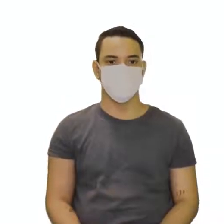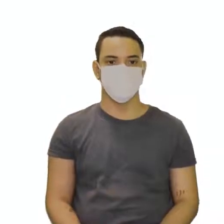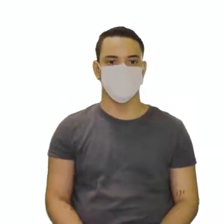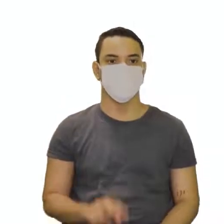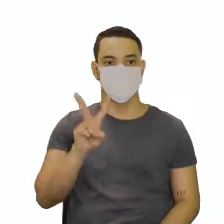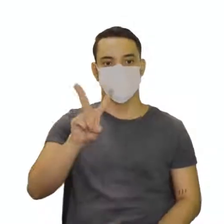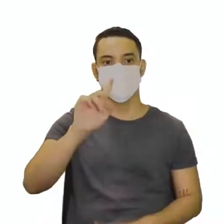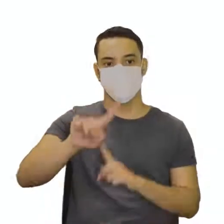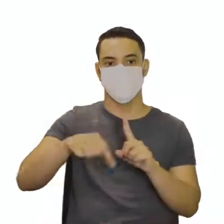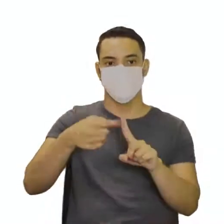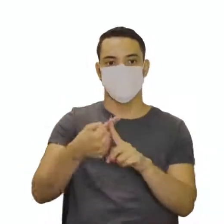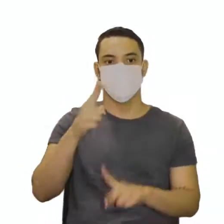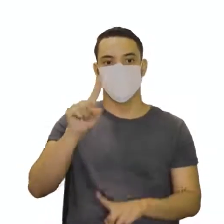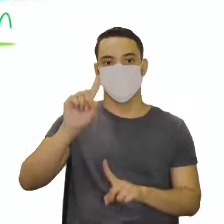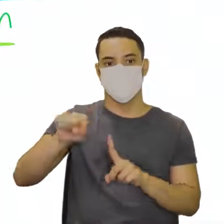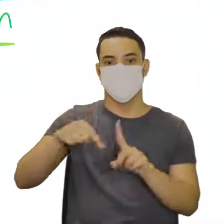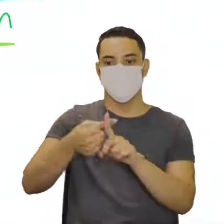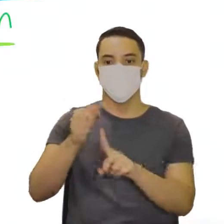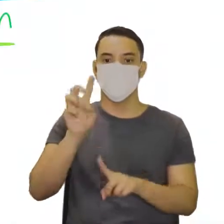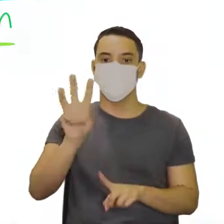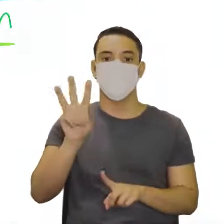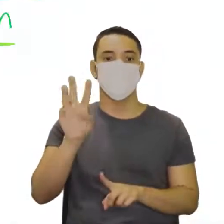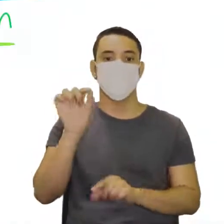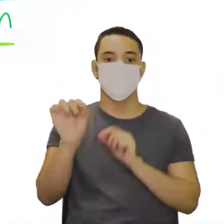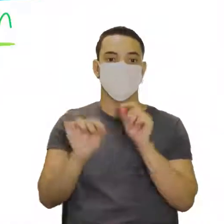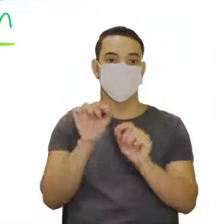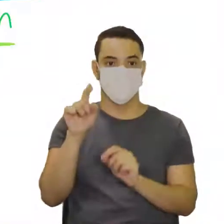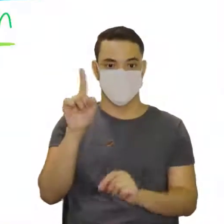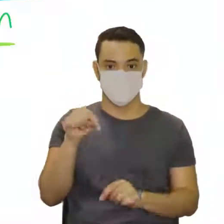esses ali? São justamente, pessoal, olha só, as